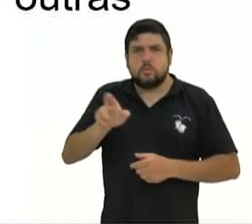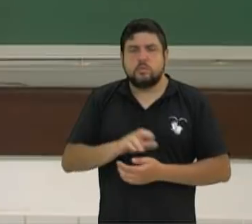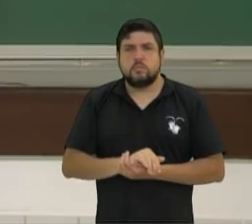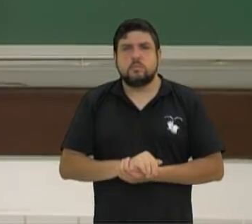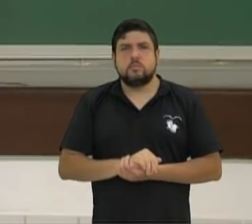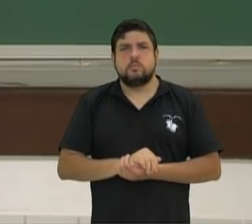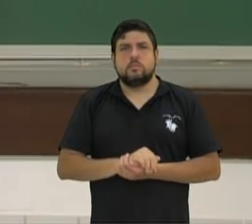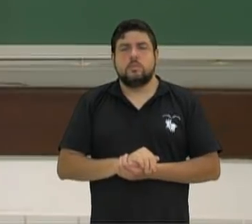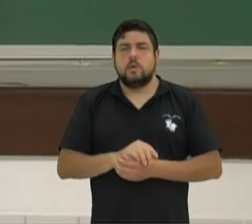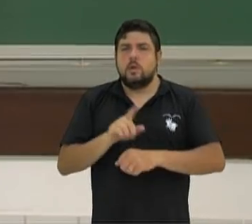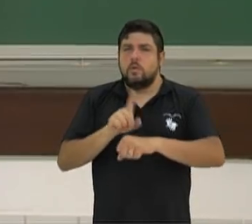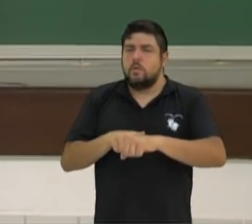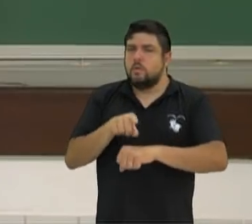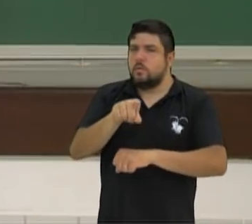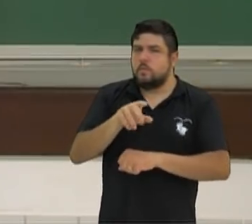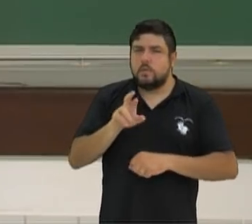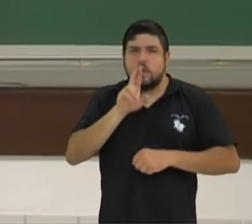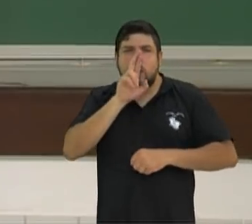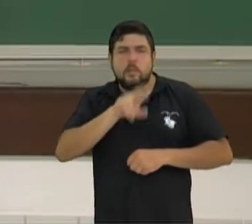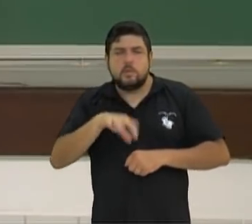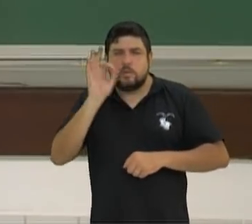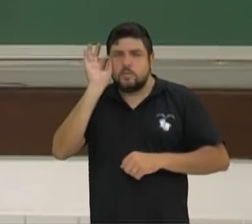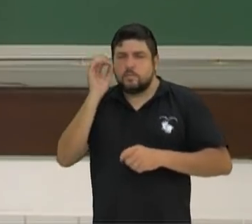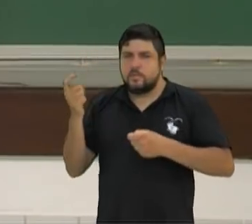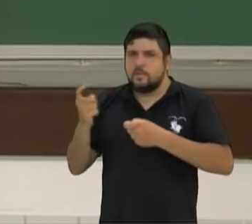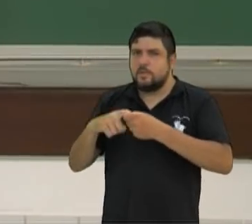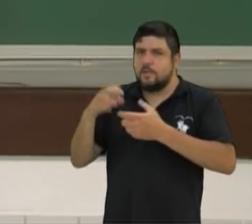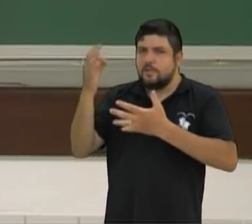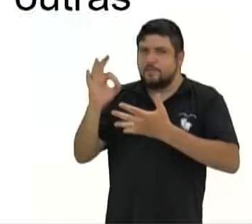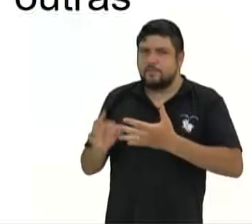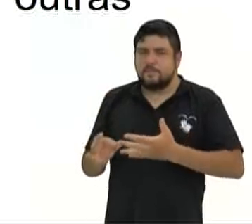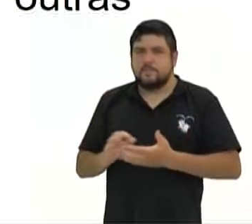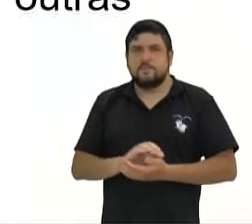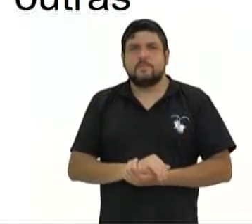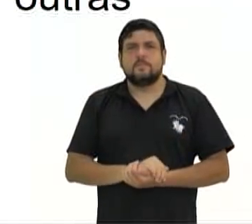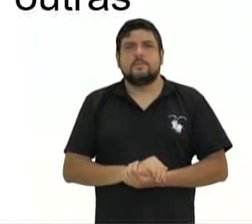tempo para vocês responderem e logo voltamos com a resposta.